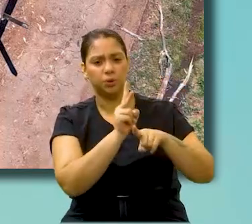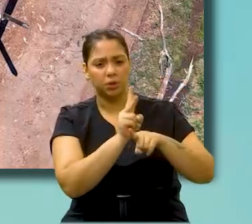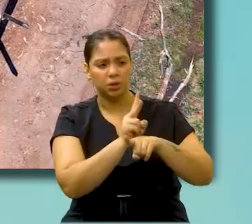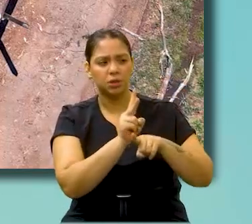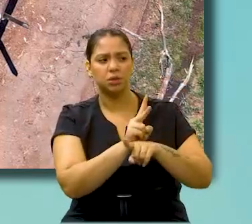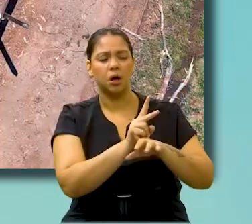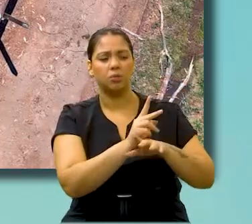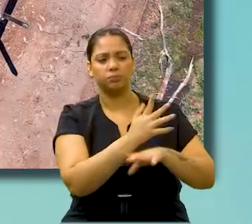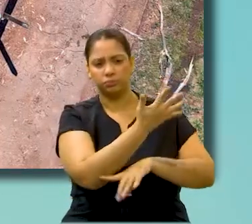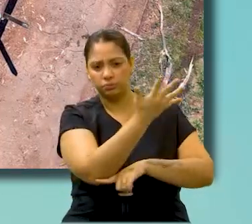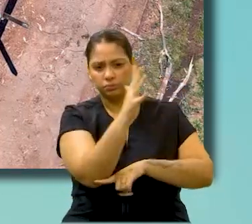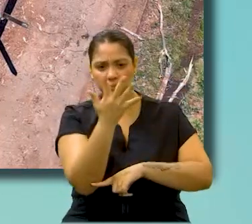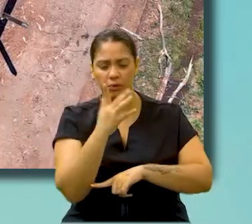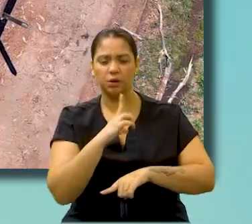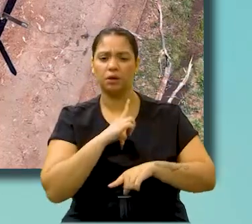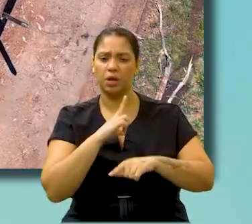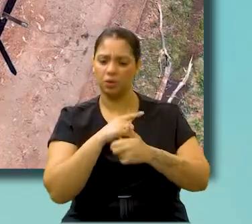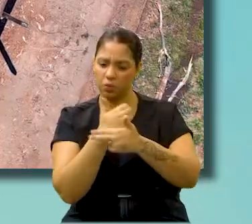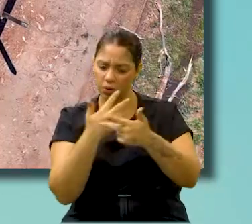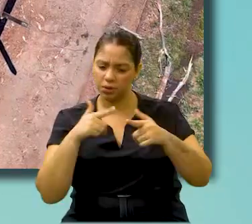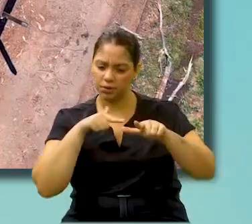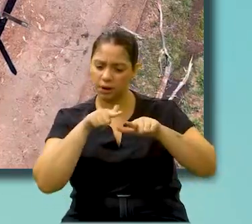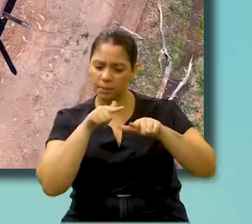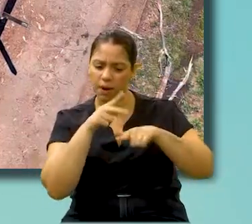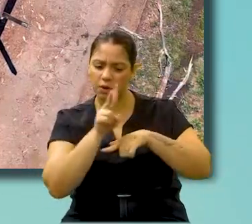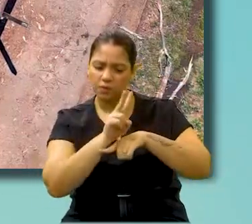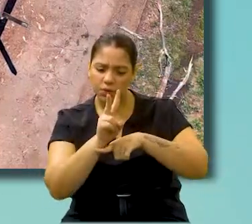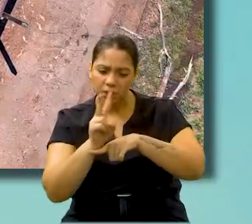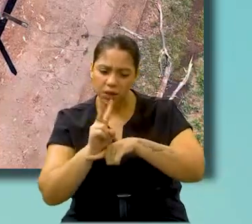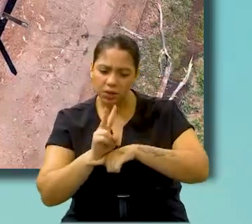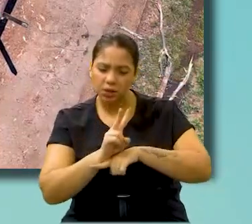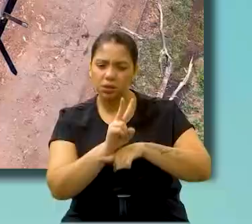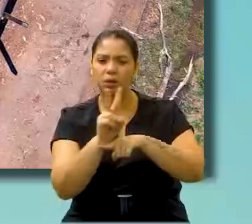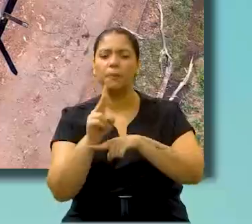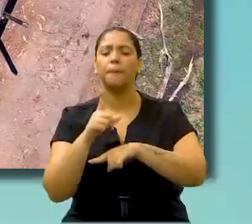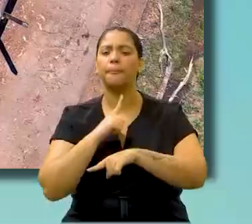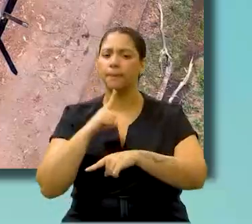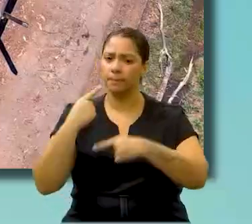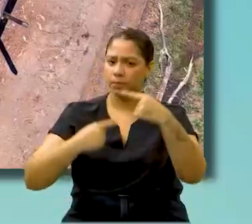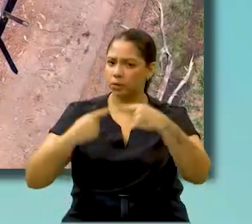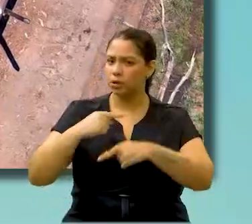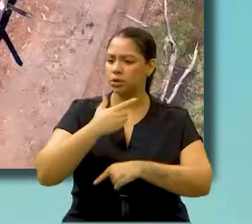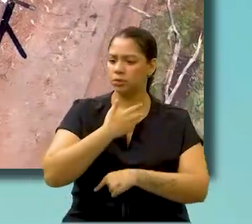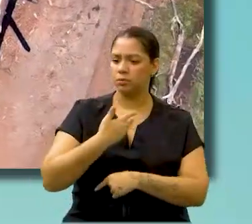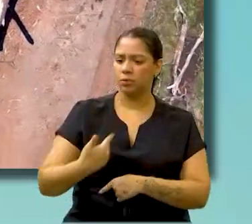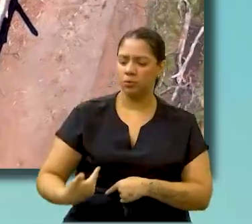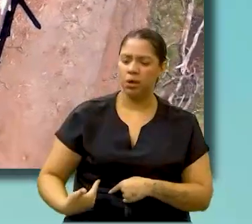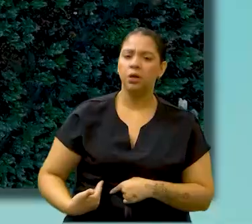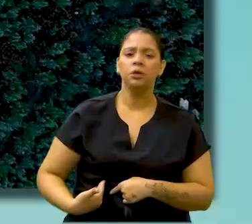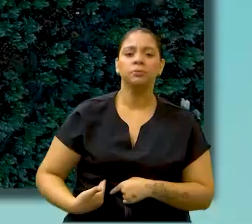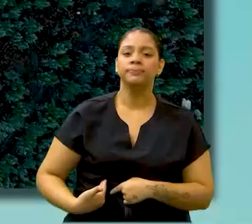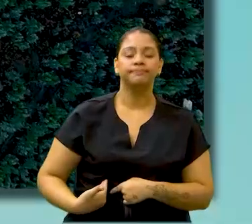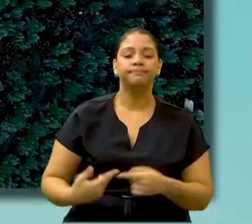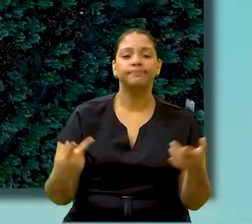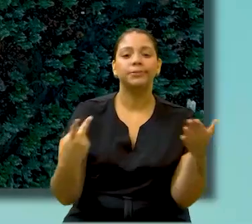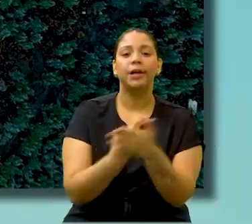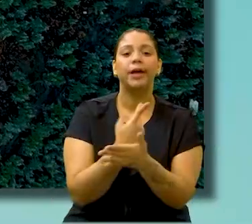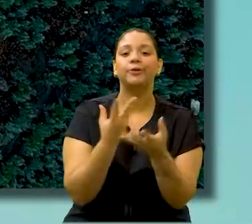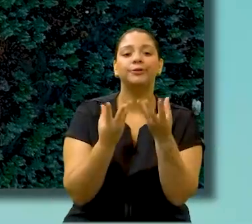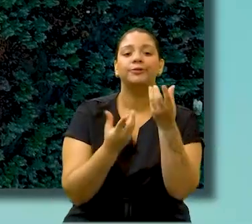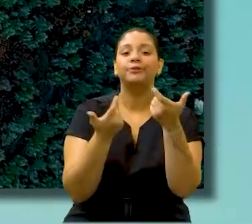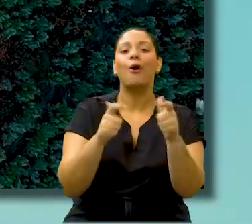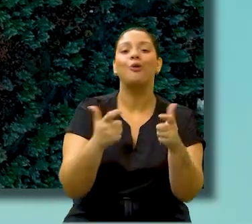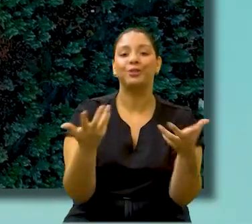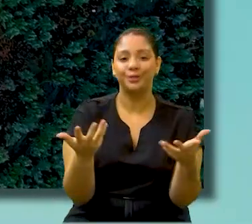né, de proteção, a gente tem ali alguns trabalhos de fiscalização, temos algumas políticas públicas. Onde que a gente